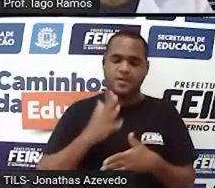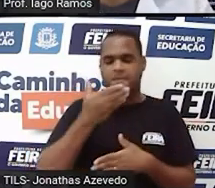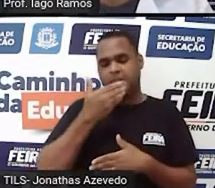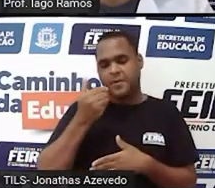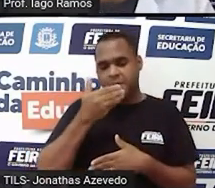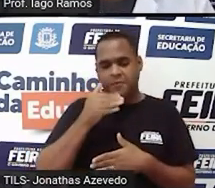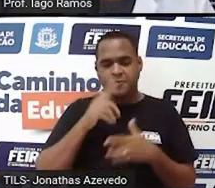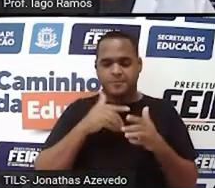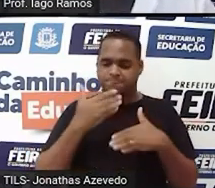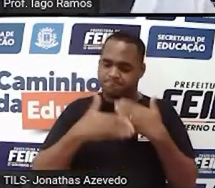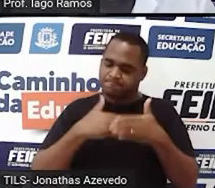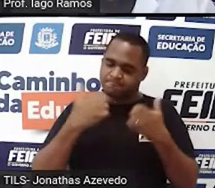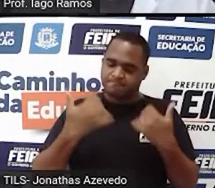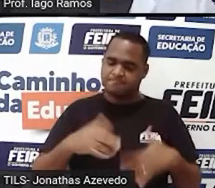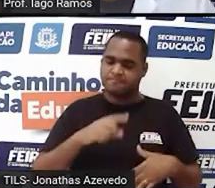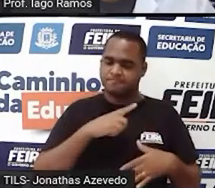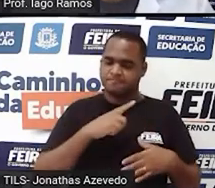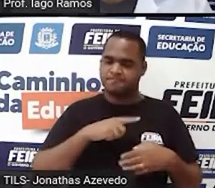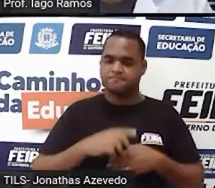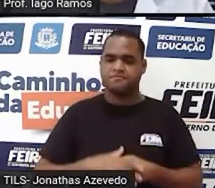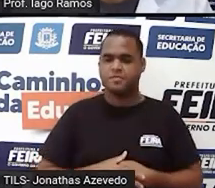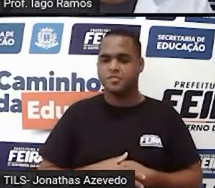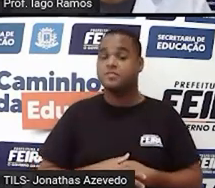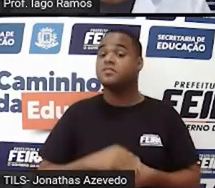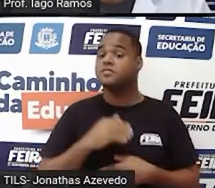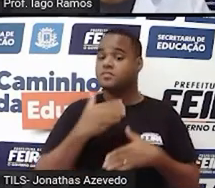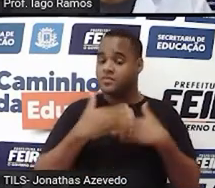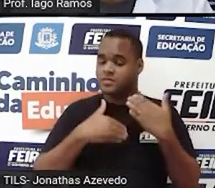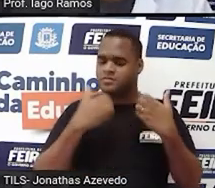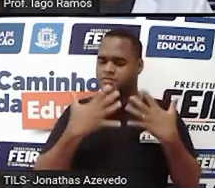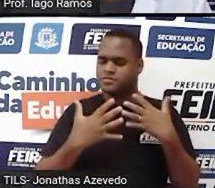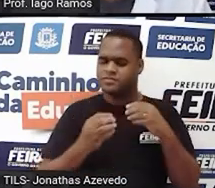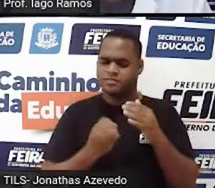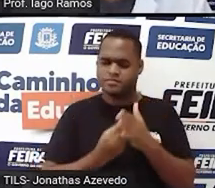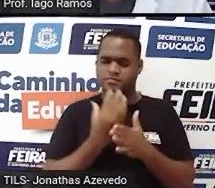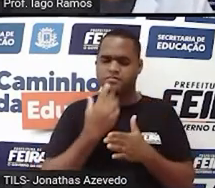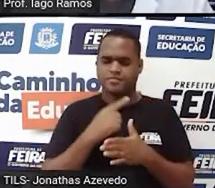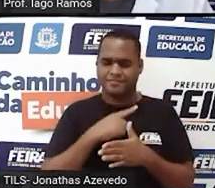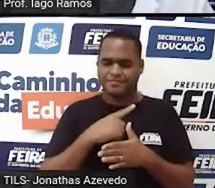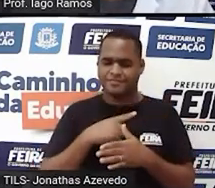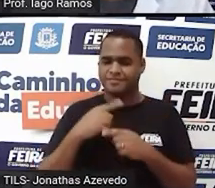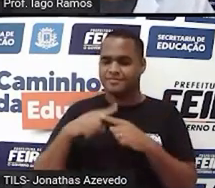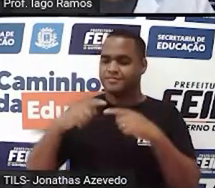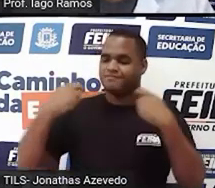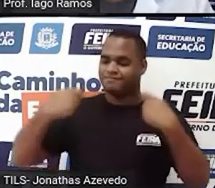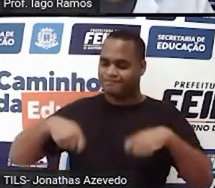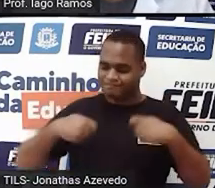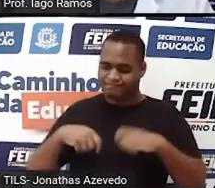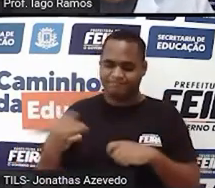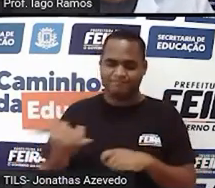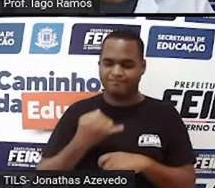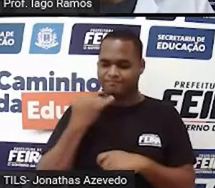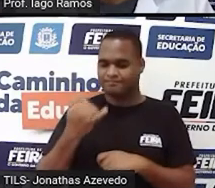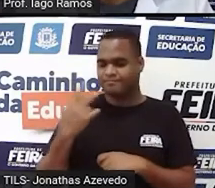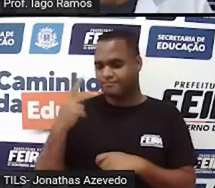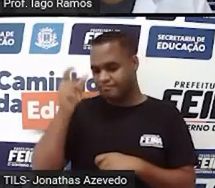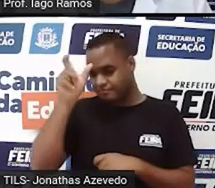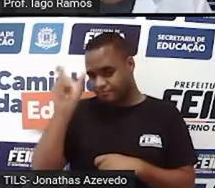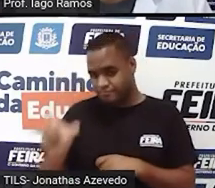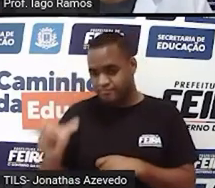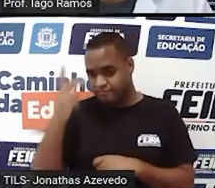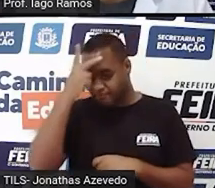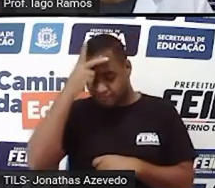aprimorado ao longo do tempo então medir também surgiu dessa forma né surgiu como uma necessidade do ser humano